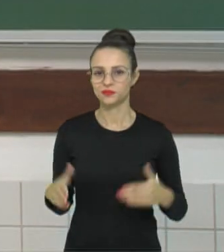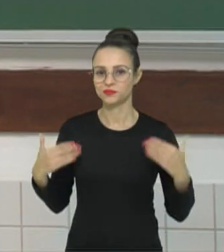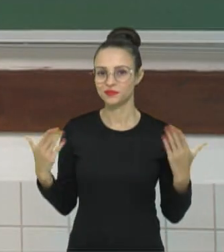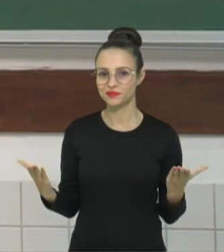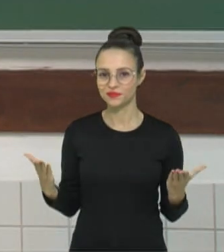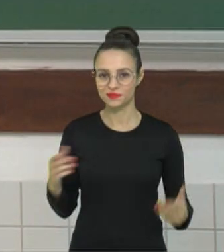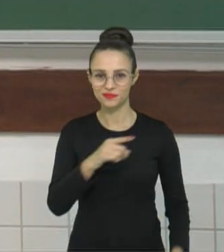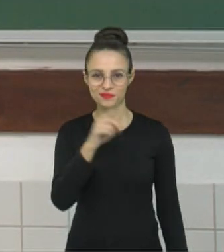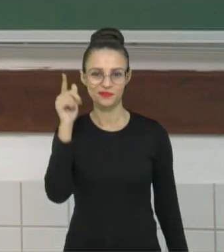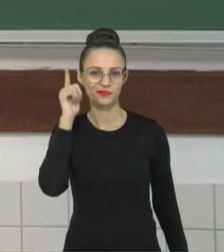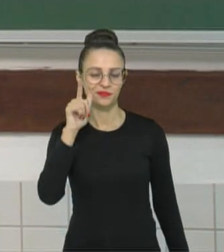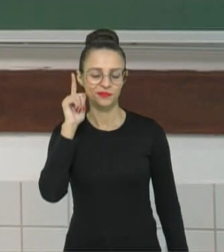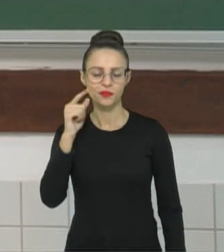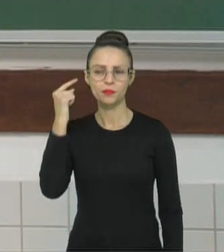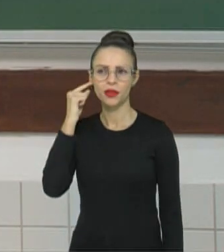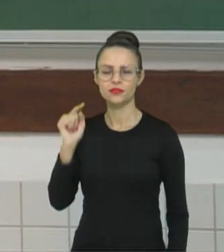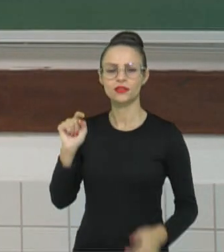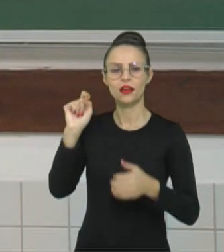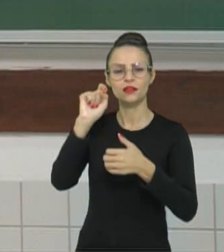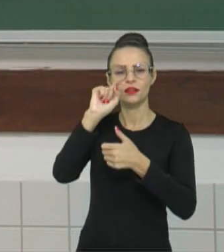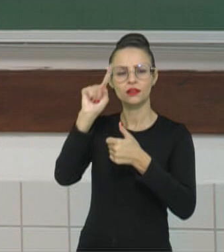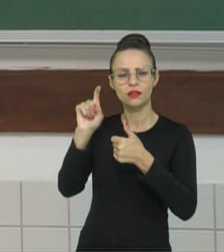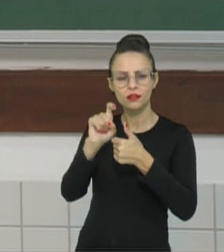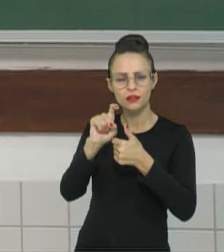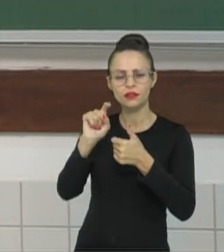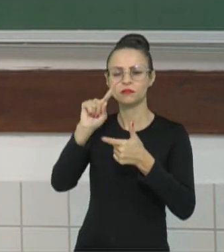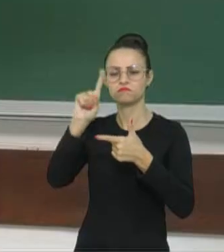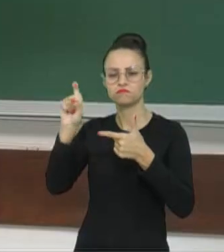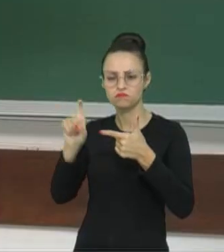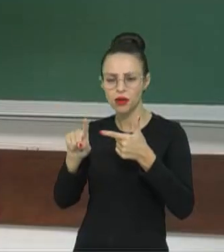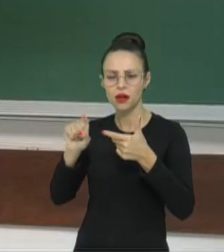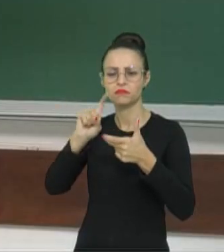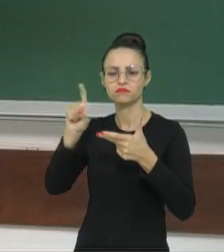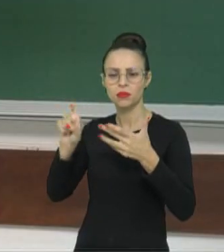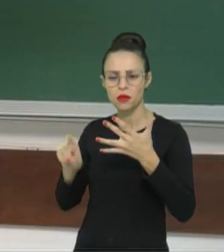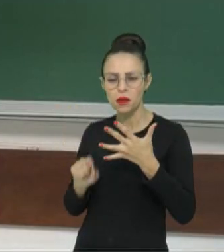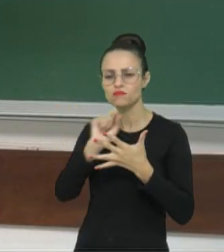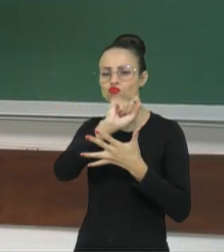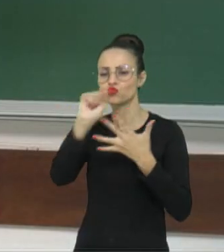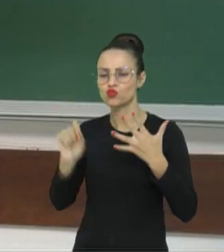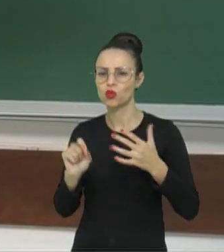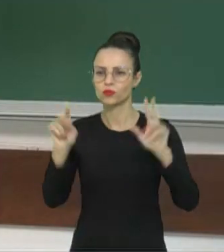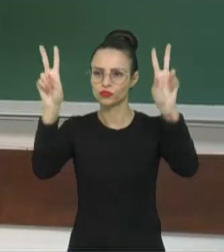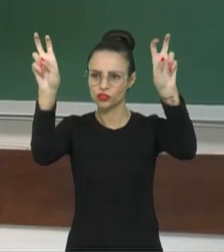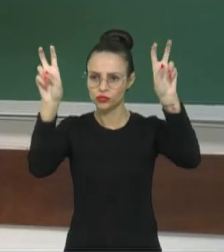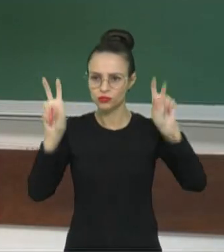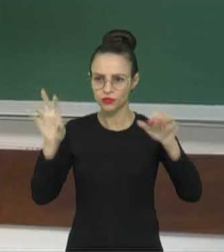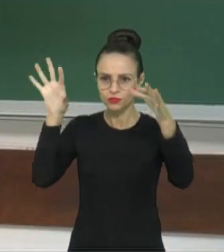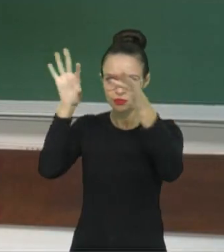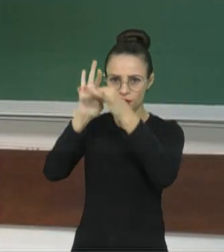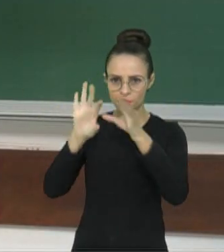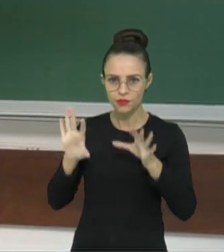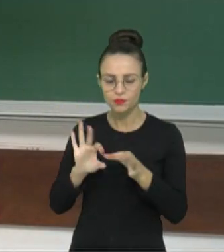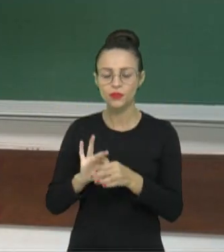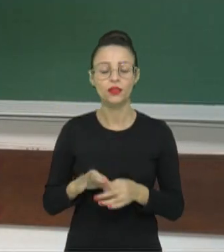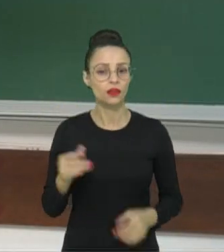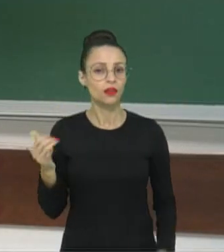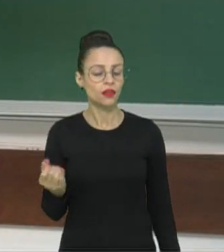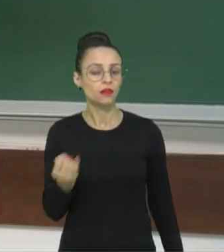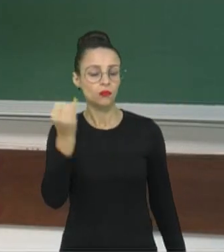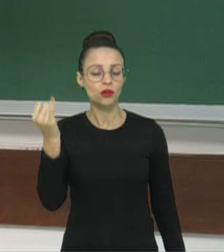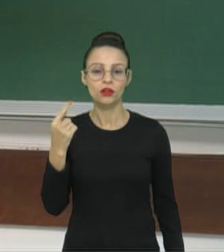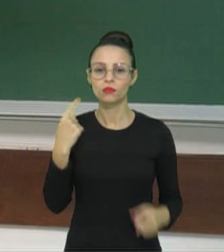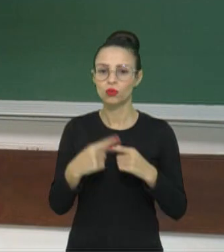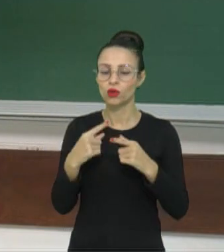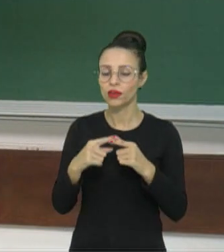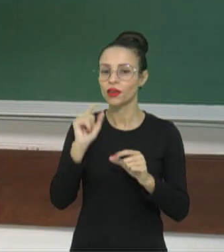E então, conseguiram levantar as hipóteses somente pelos títulos? É interessante, por quê? Porque uma das funções da manchete é chamar